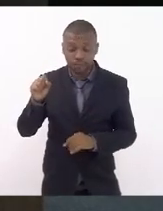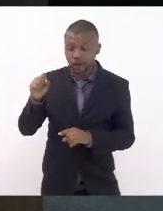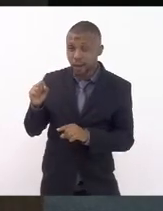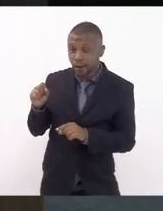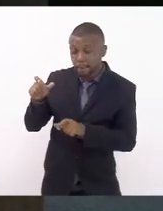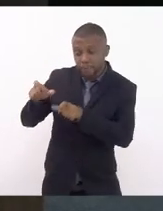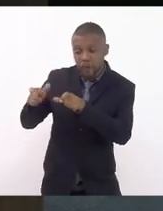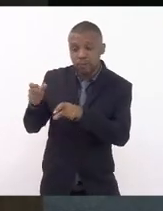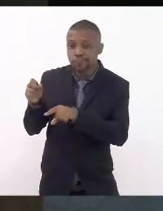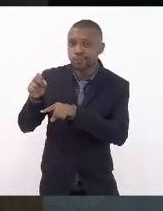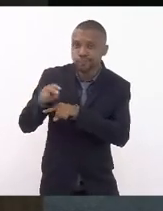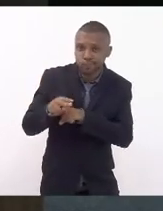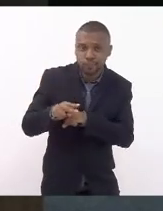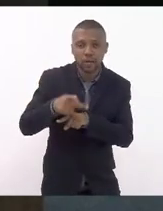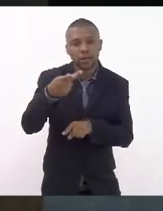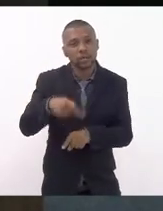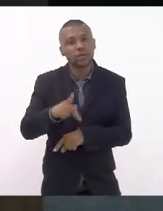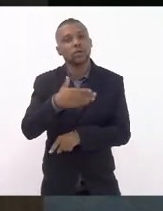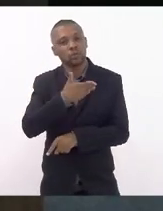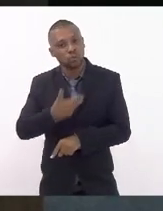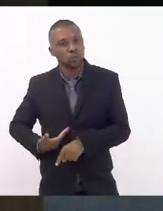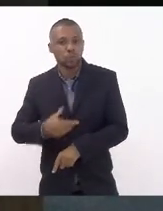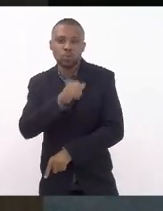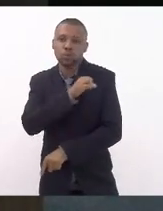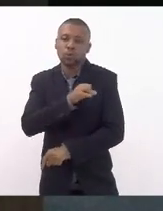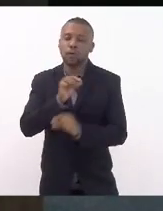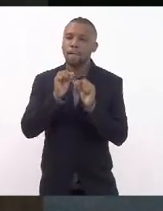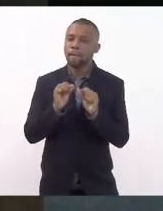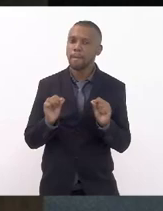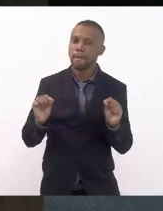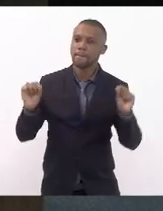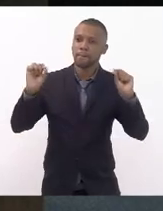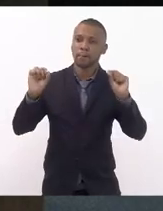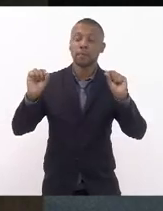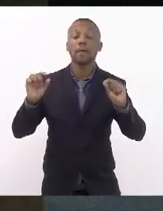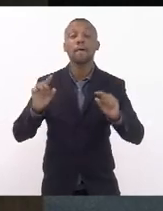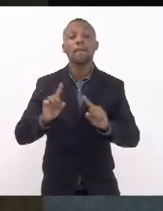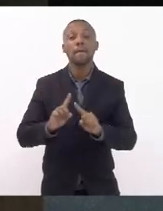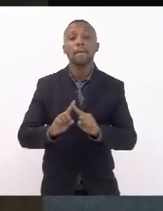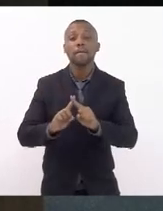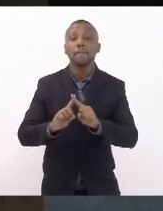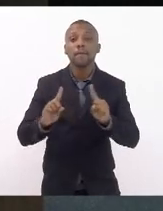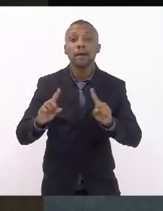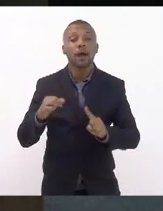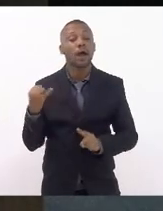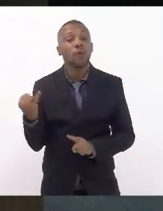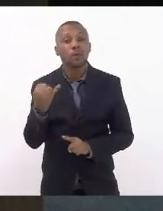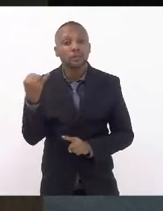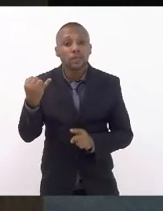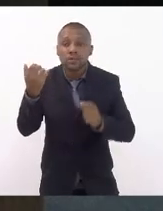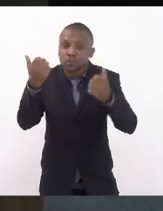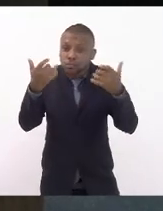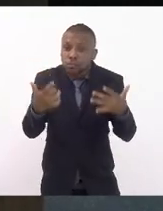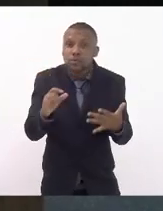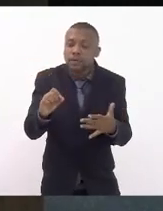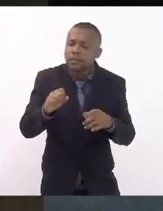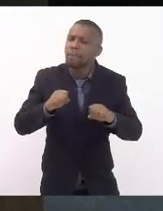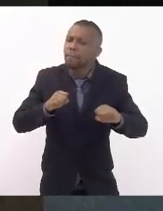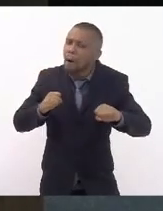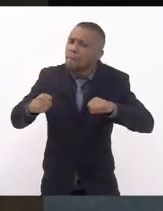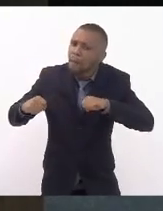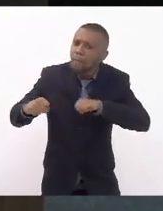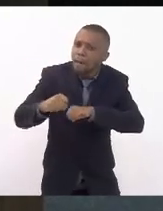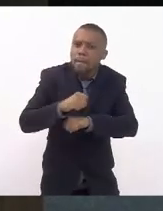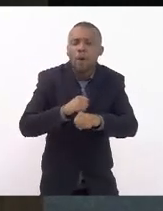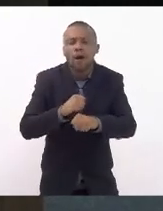ingressas no Estado do Rio de Janeiro. É importante dizer, senhor presidente, que essa é uma batalha antiga e já quero aqui